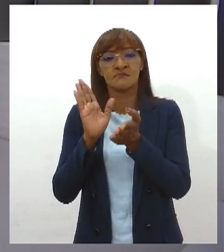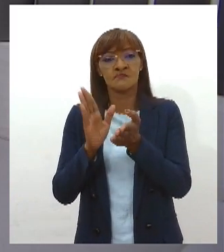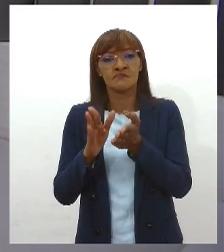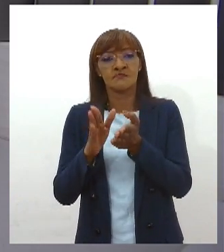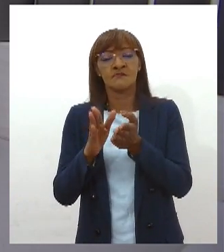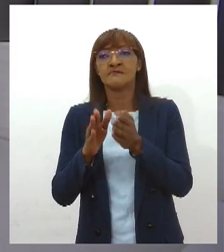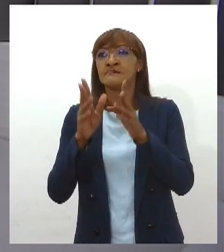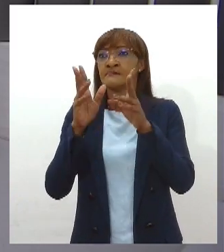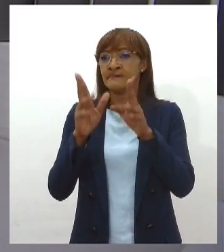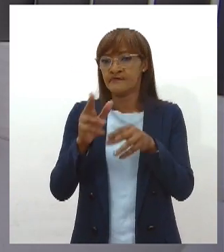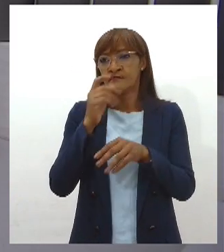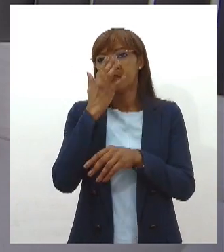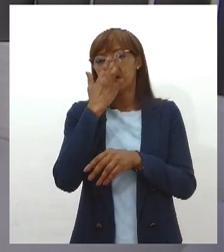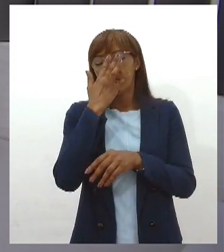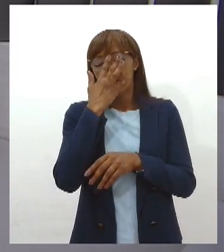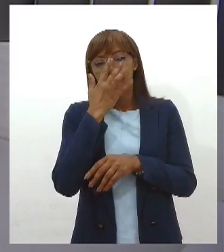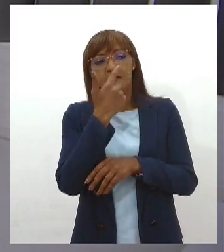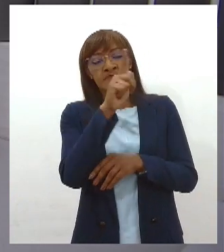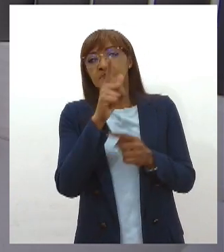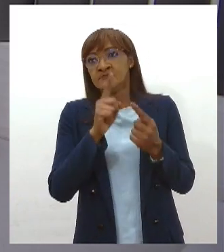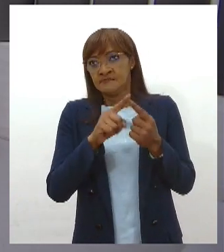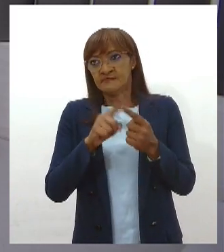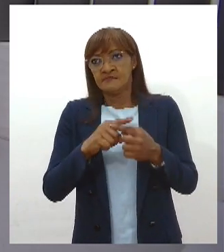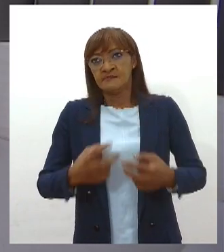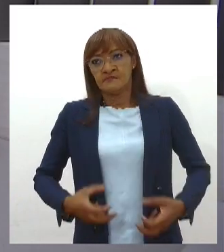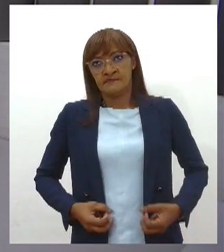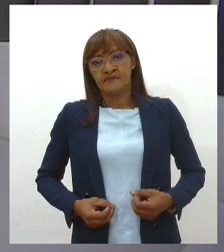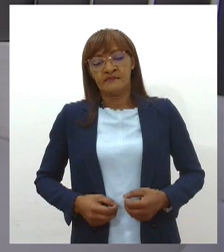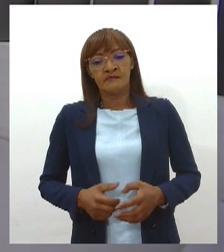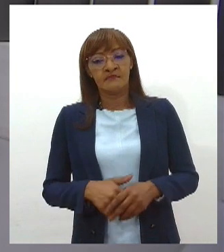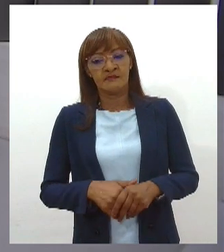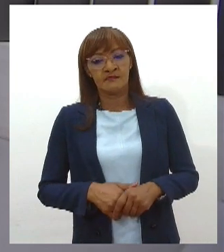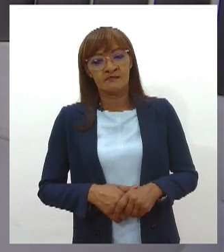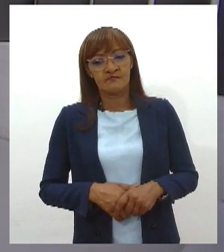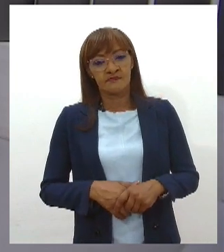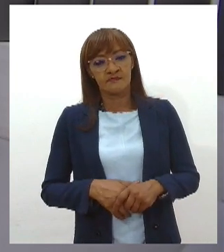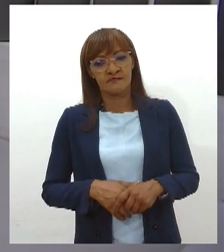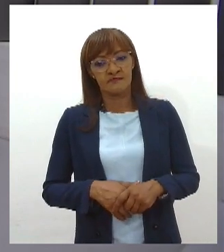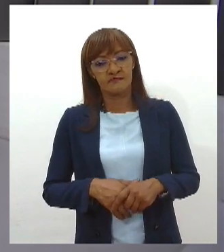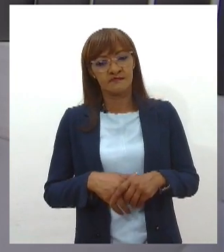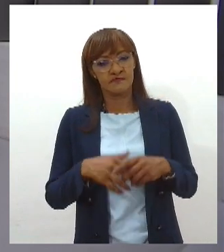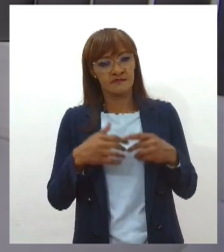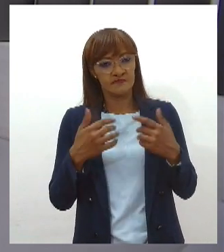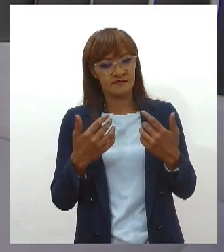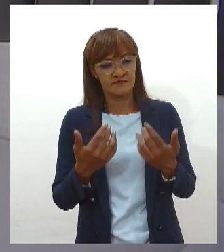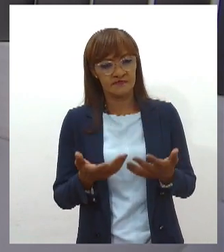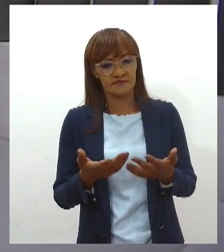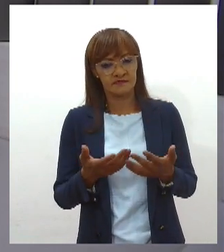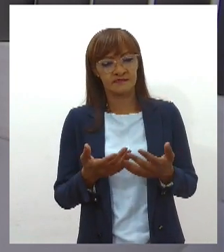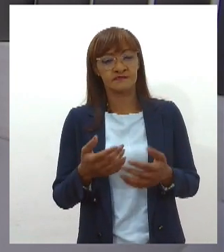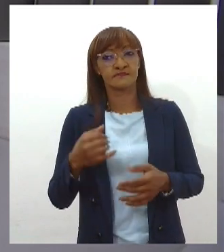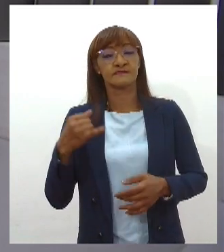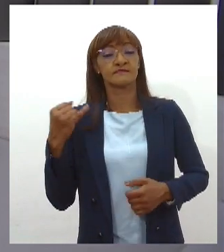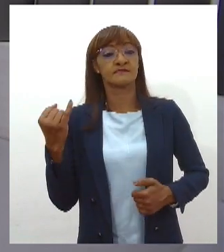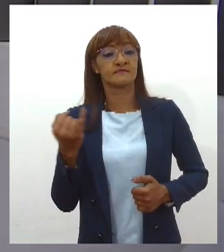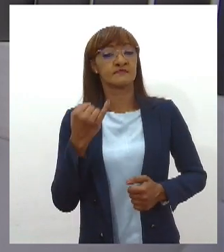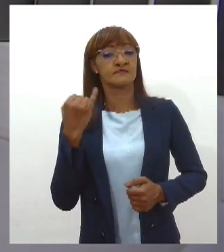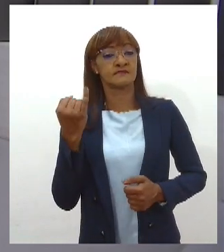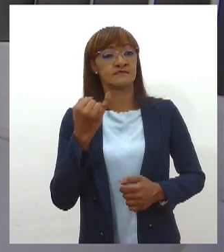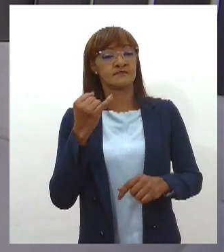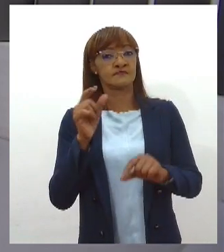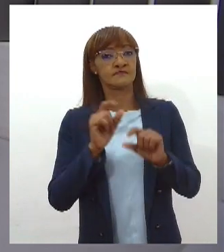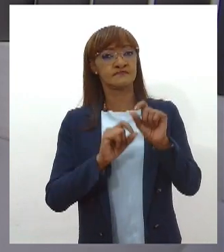de outros tipos de câncer? Então, é importante essa questão da prevenção precoce,